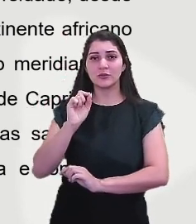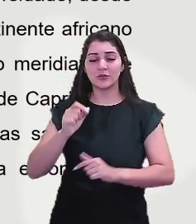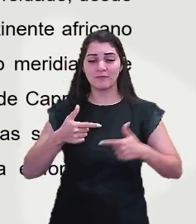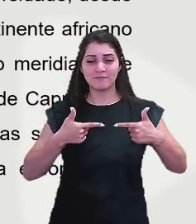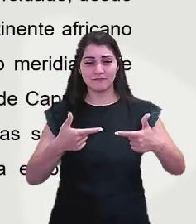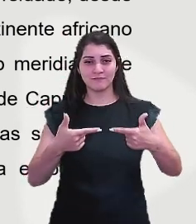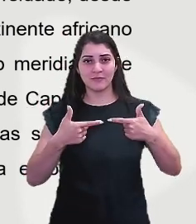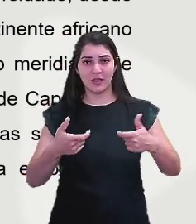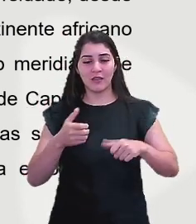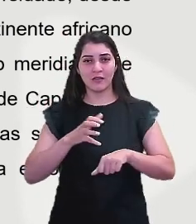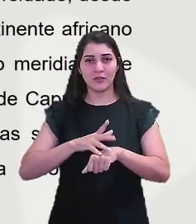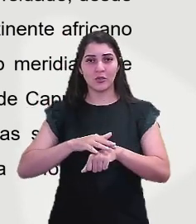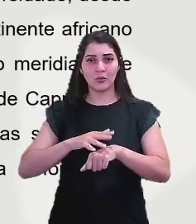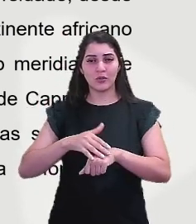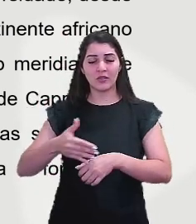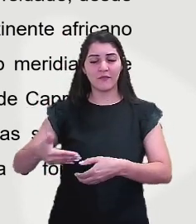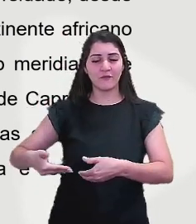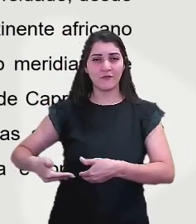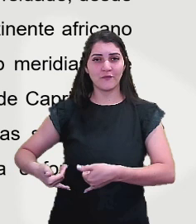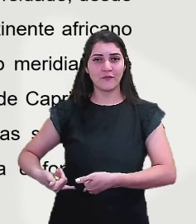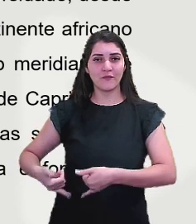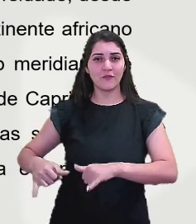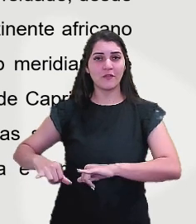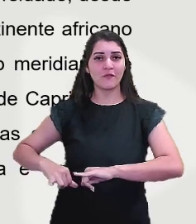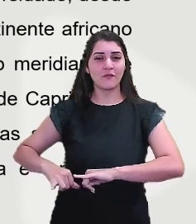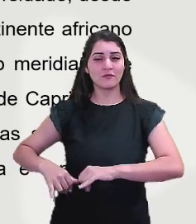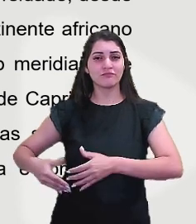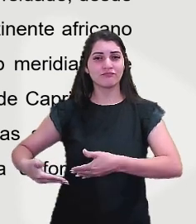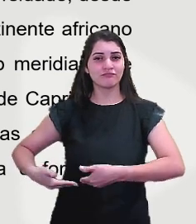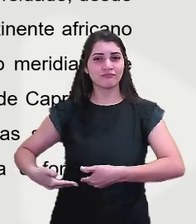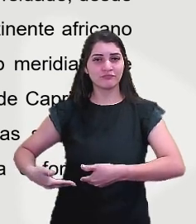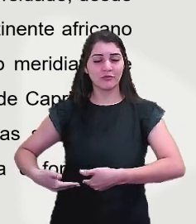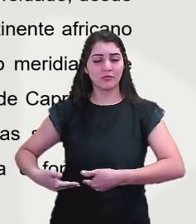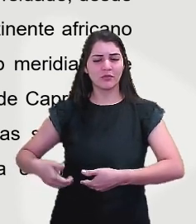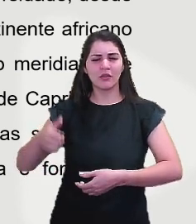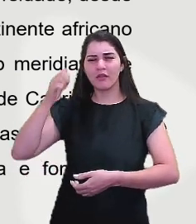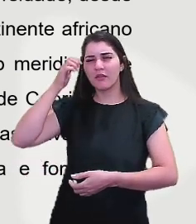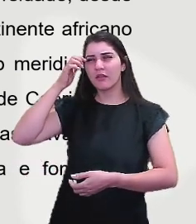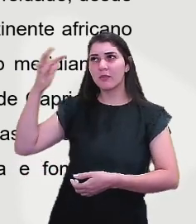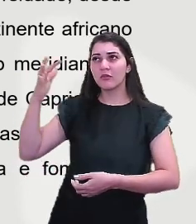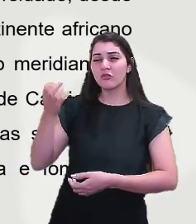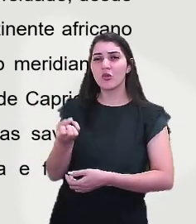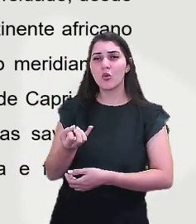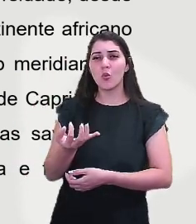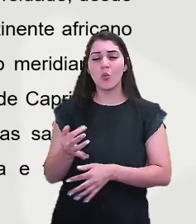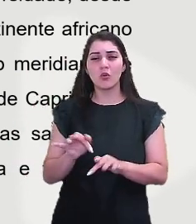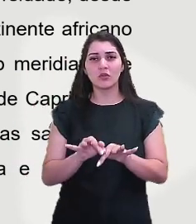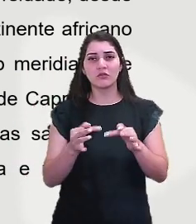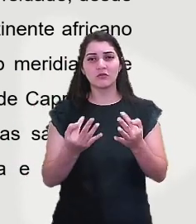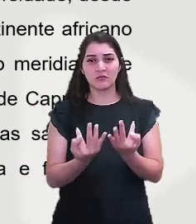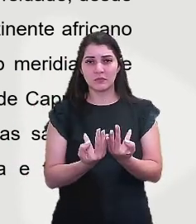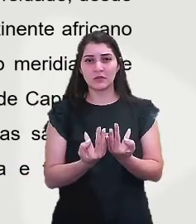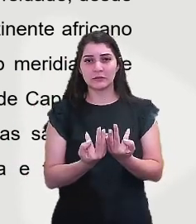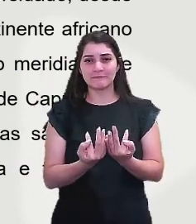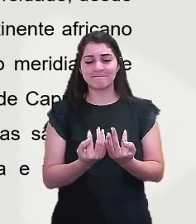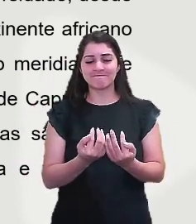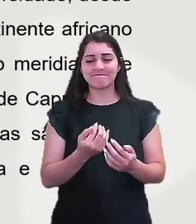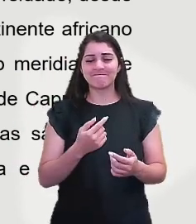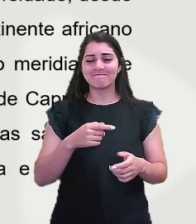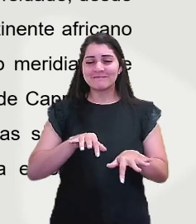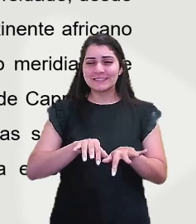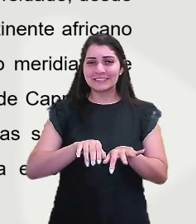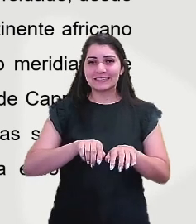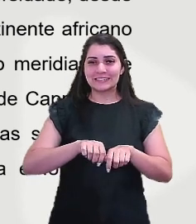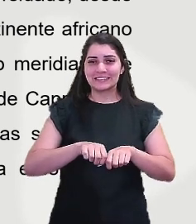fome que assola o continente. Então, imagine quantas famílias foram dissipadas nesse processo